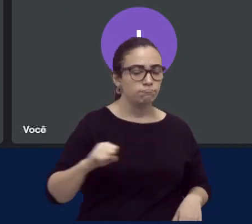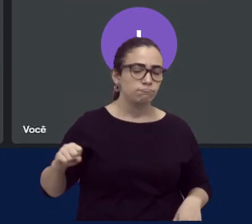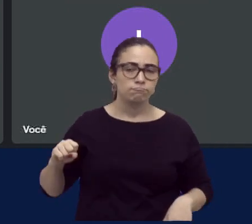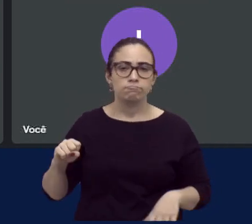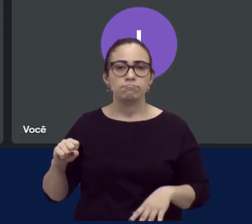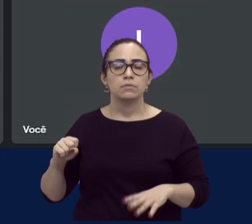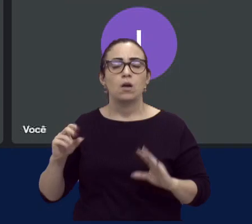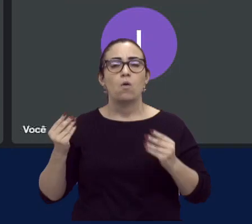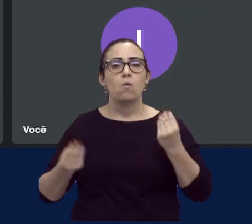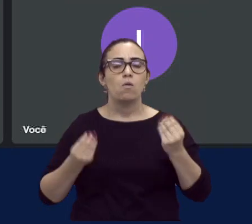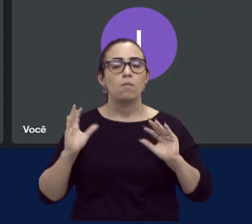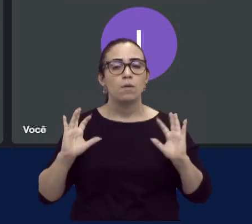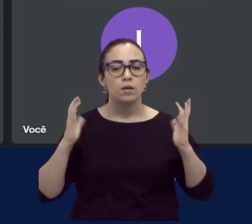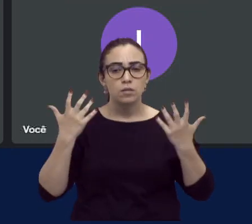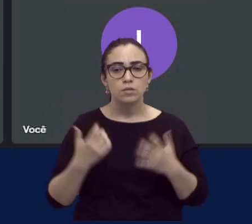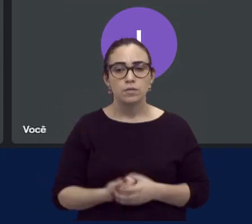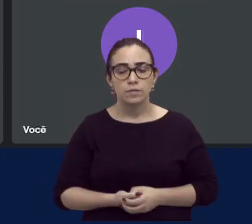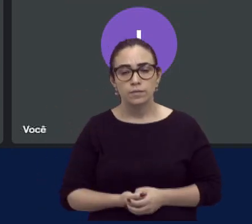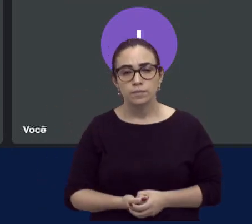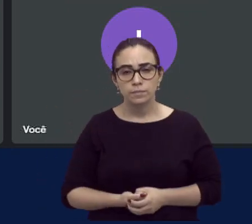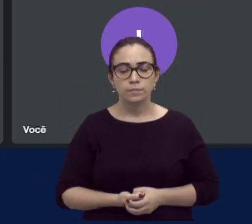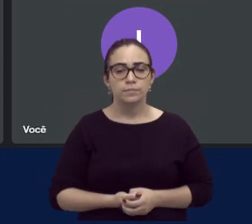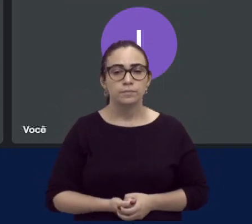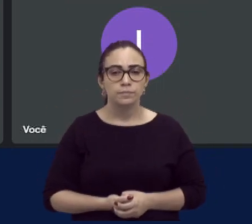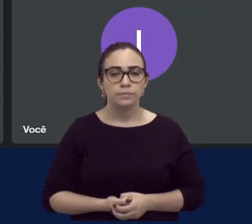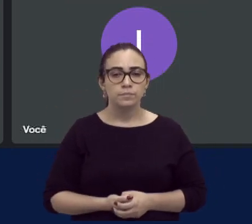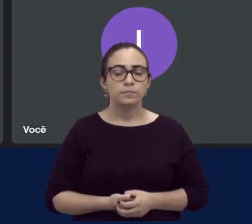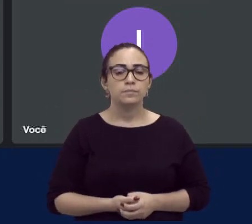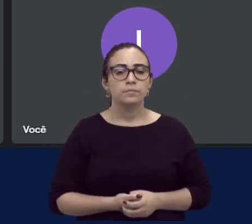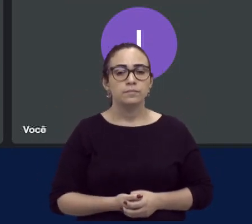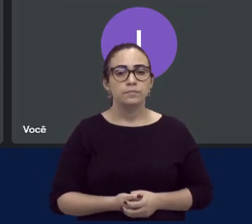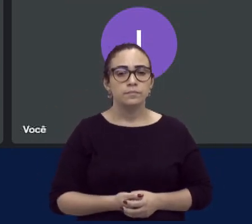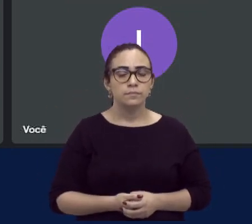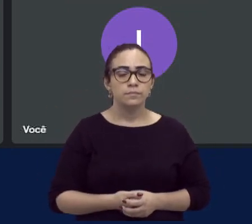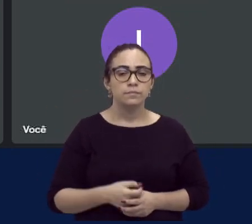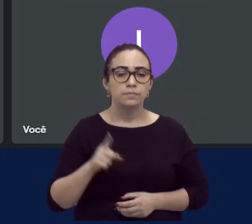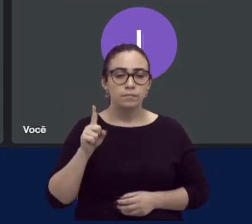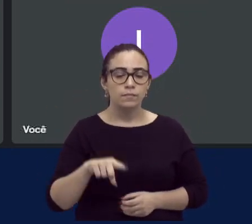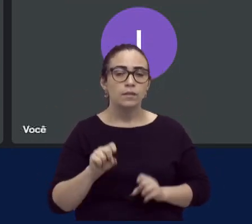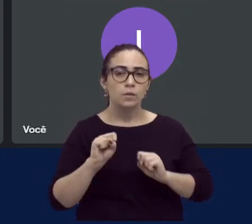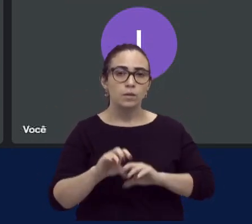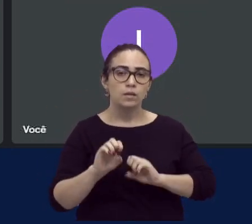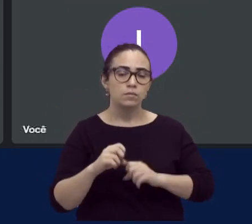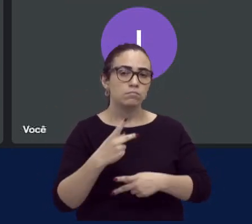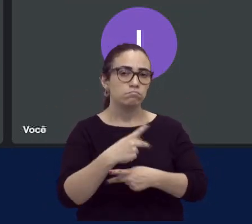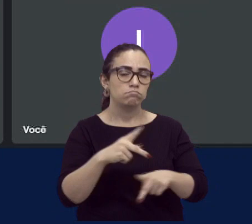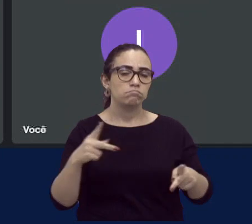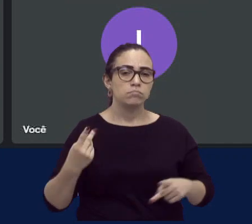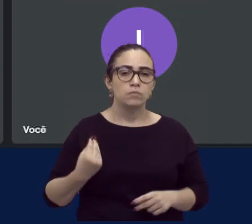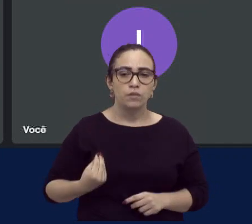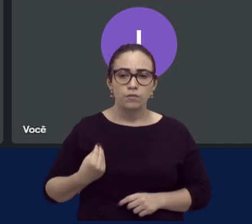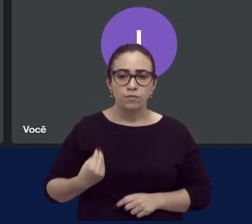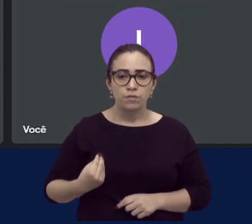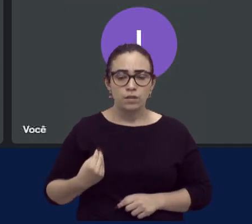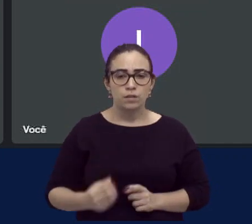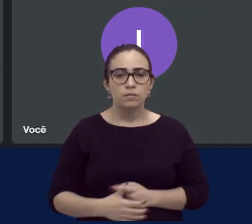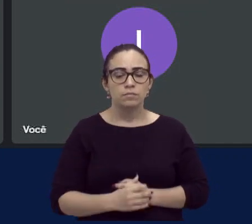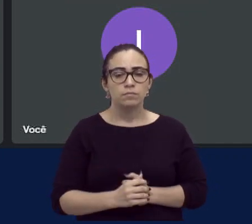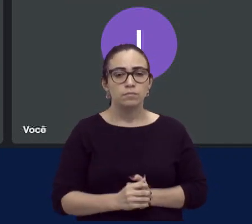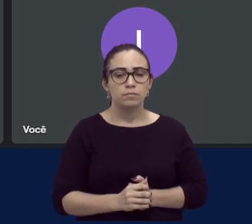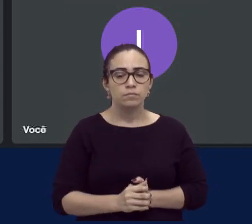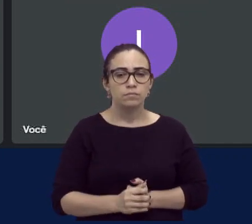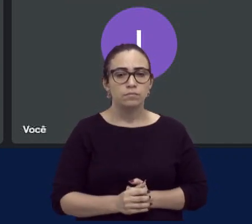ali. Então, veja só, como isso faz parte de uma educação contínua para toda a vida, né? A comunicação não violenta, ela